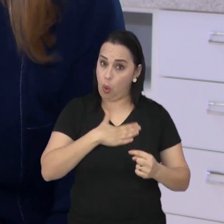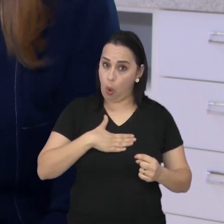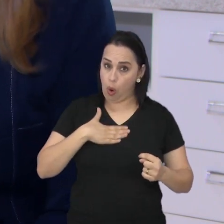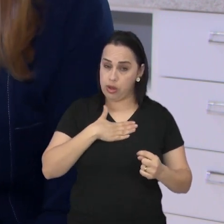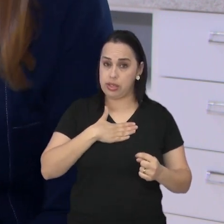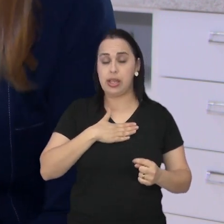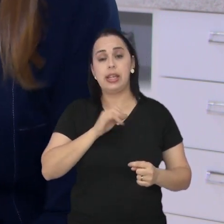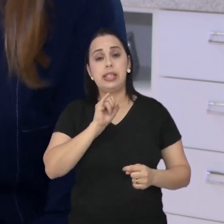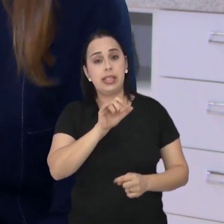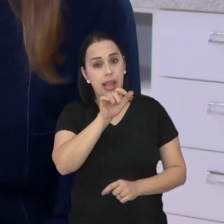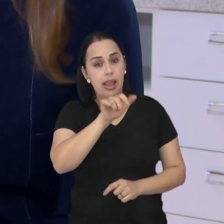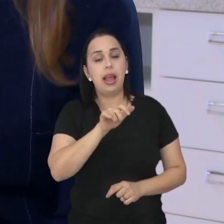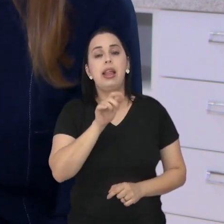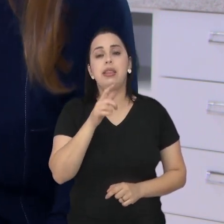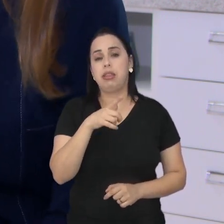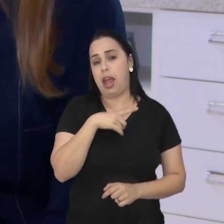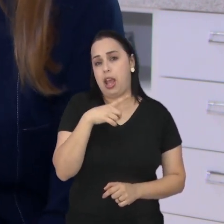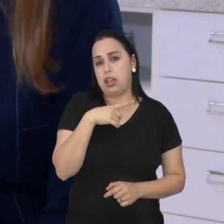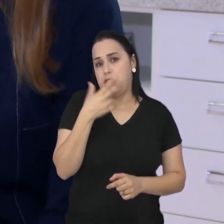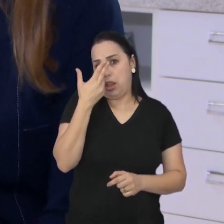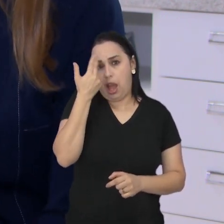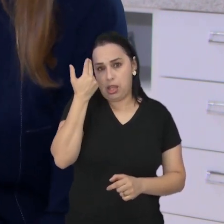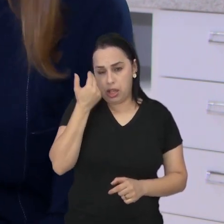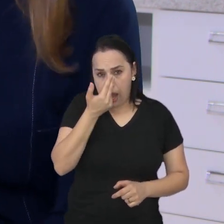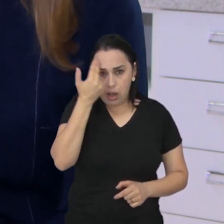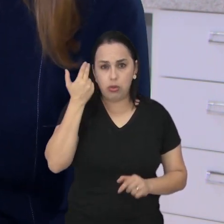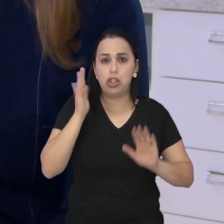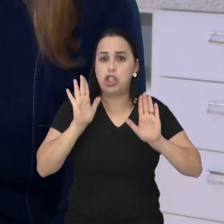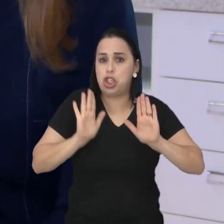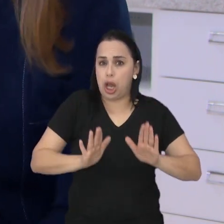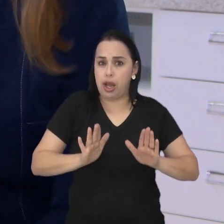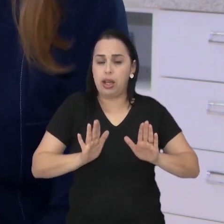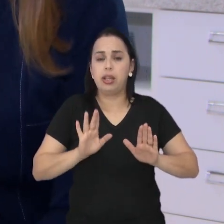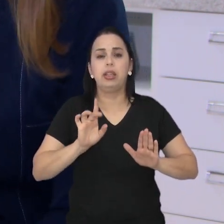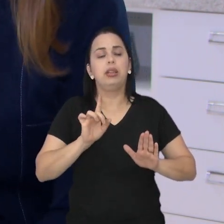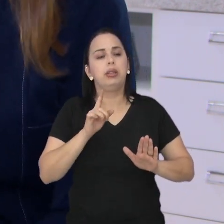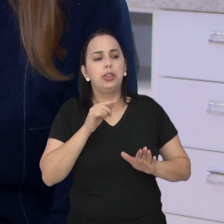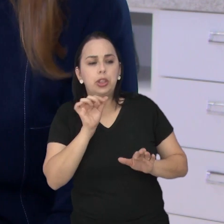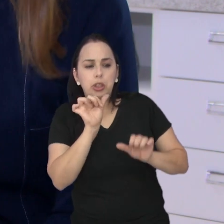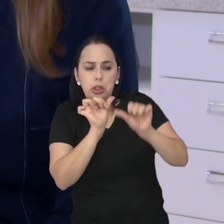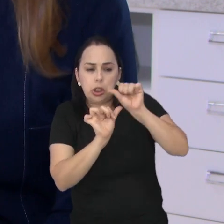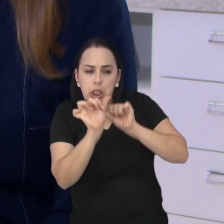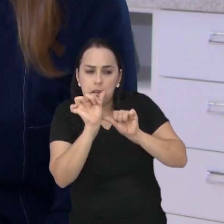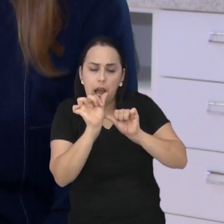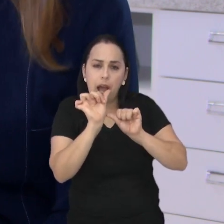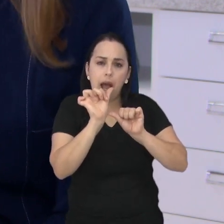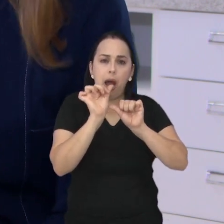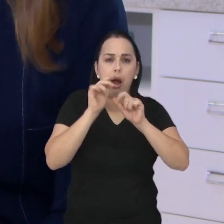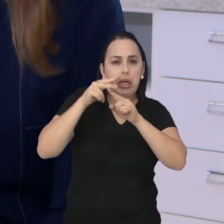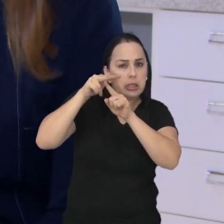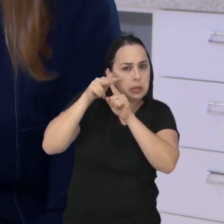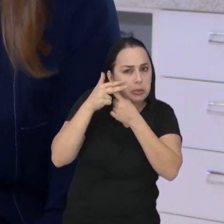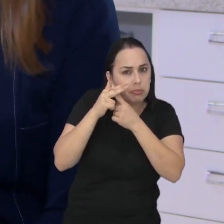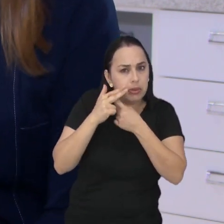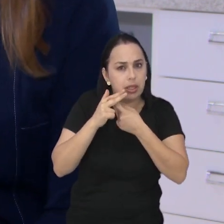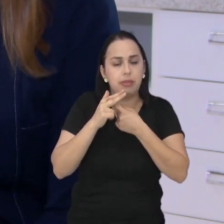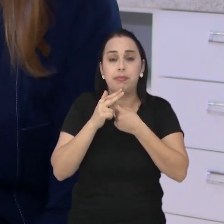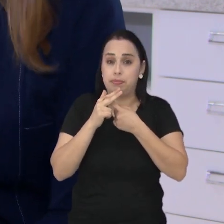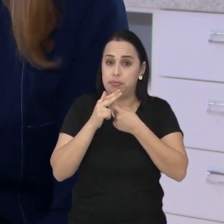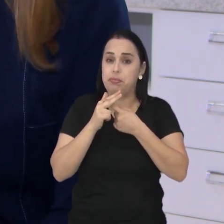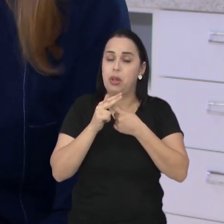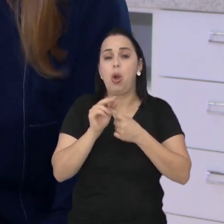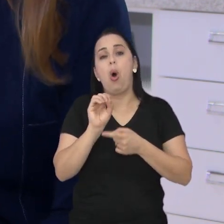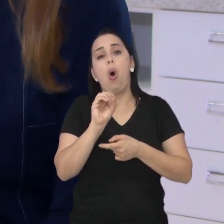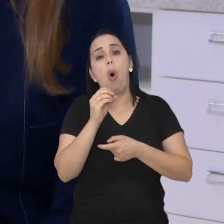a cliente já tem micropigmentações antigas, se a gente consegue fazer um novo trabalho sem